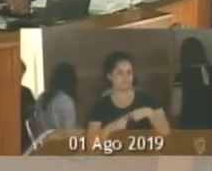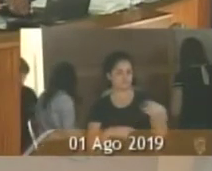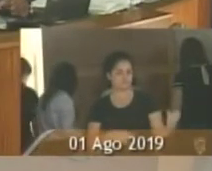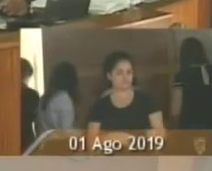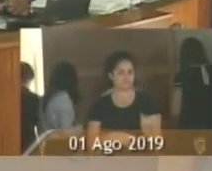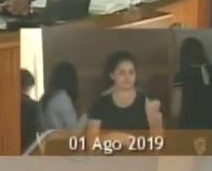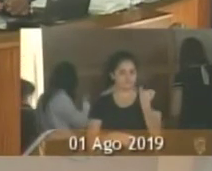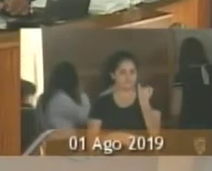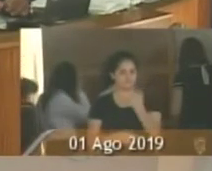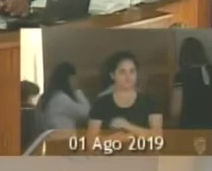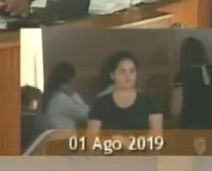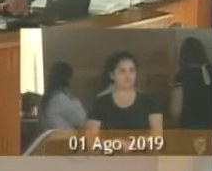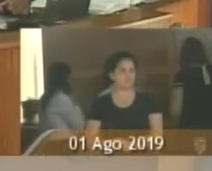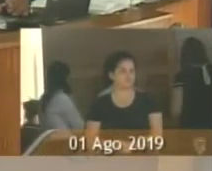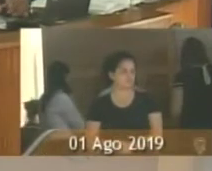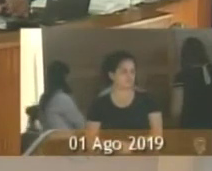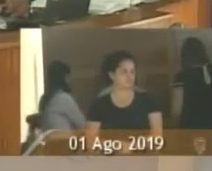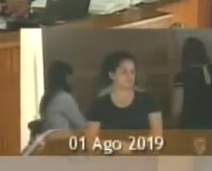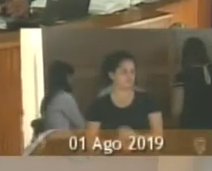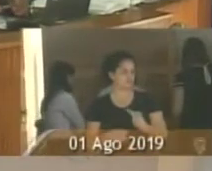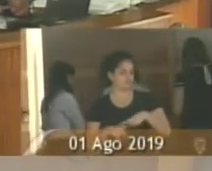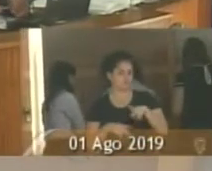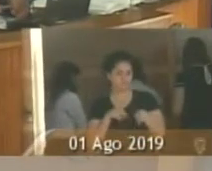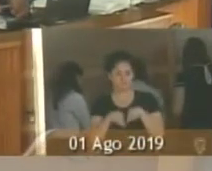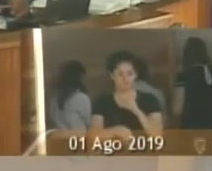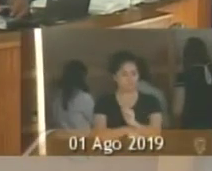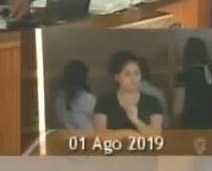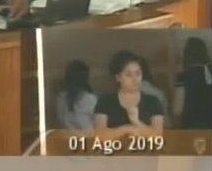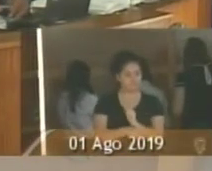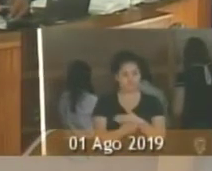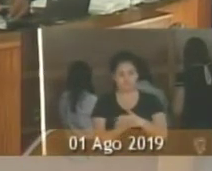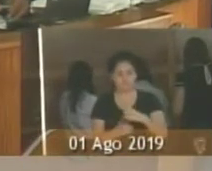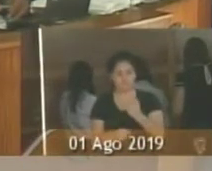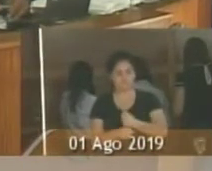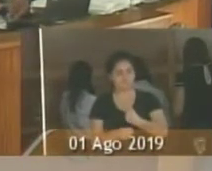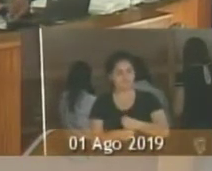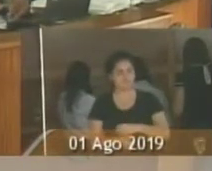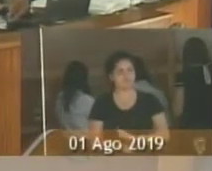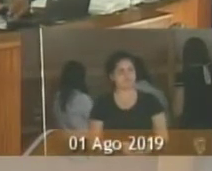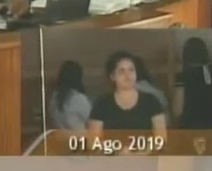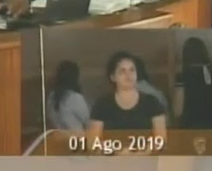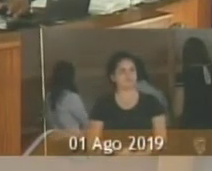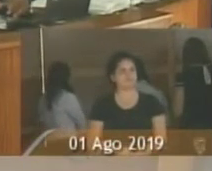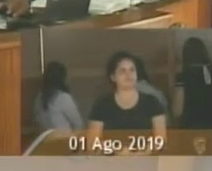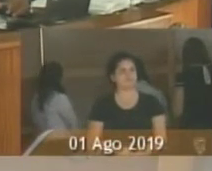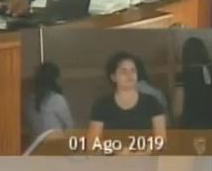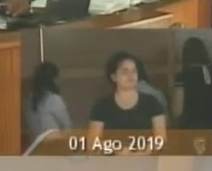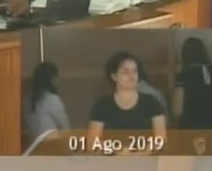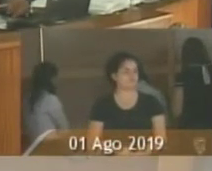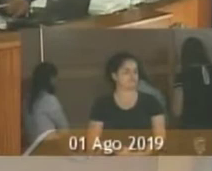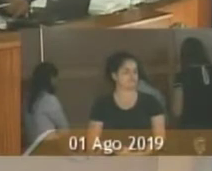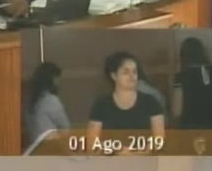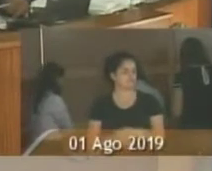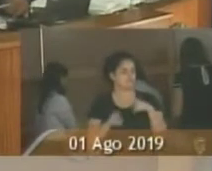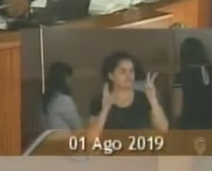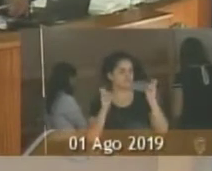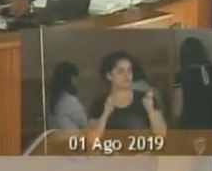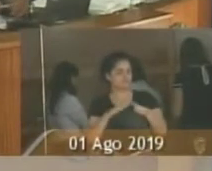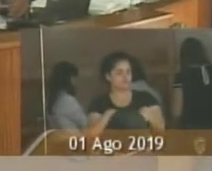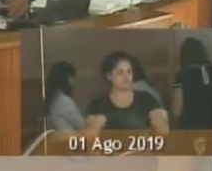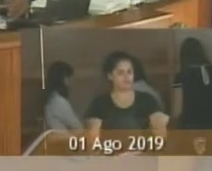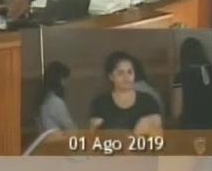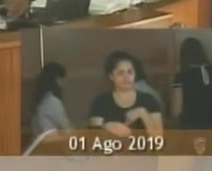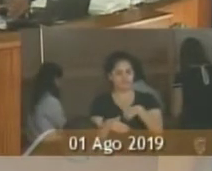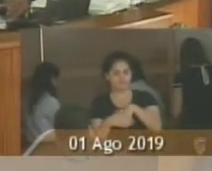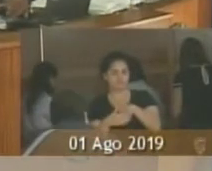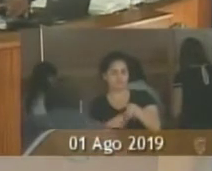se diga que as pessoas estão aguardando essas obras. Como o vereador Jean falou a respeito do campo de futebol do Camurim,